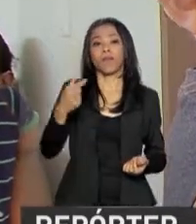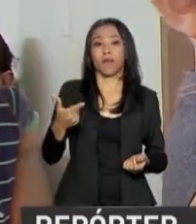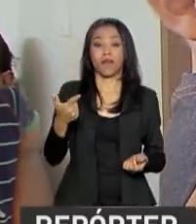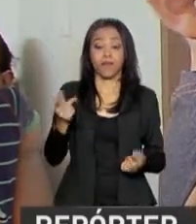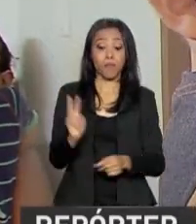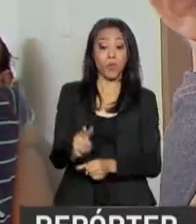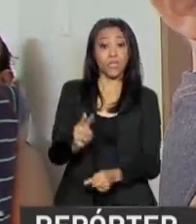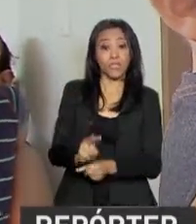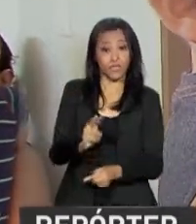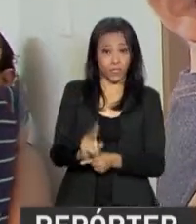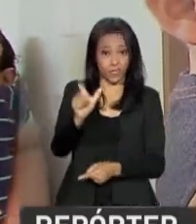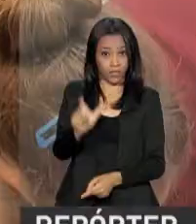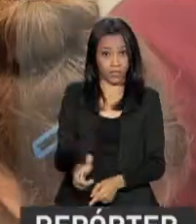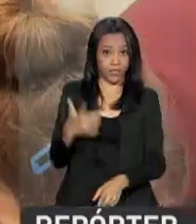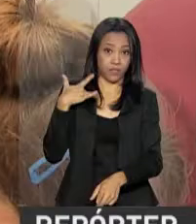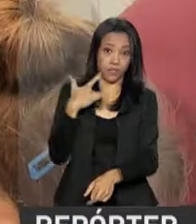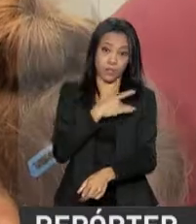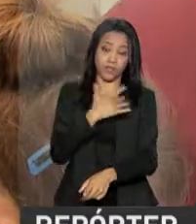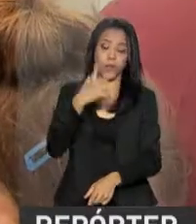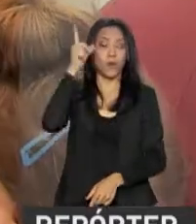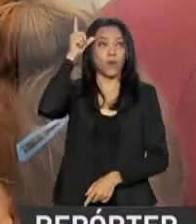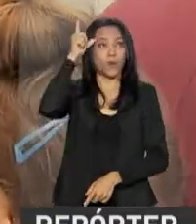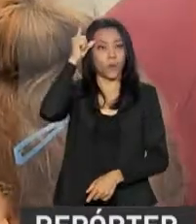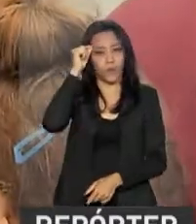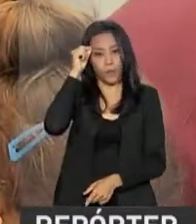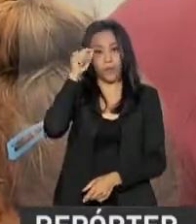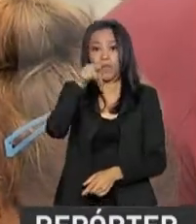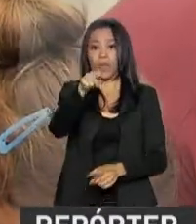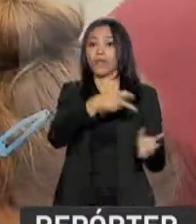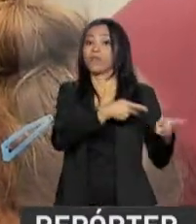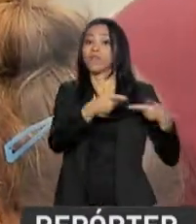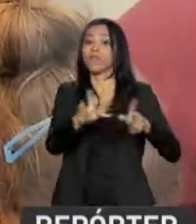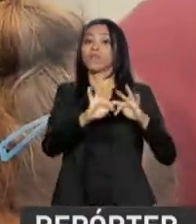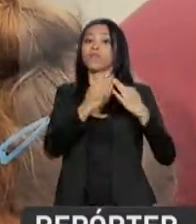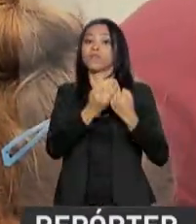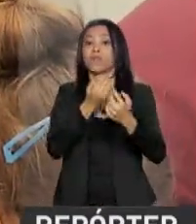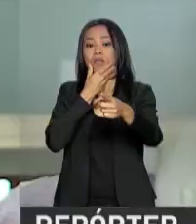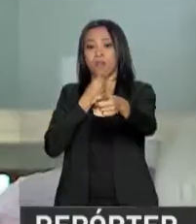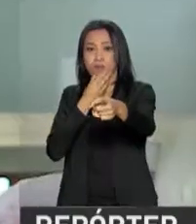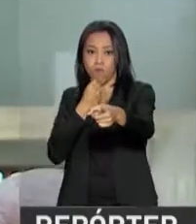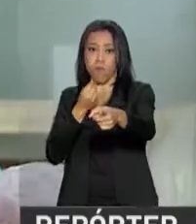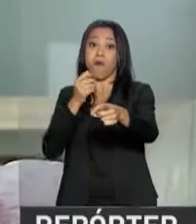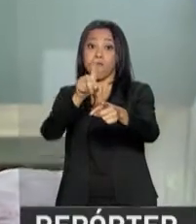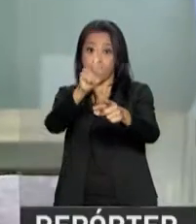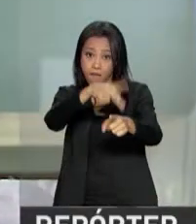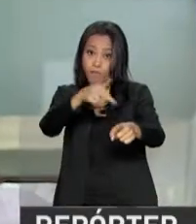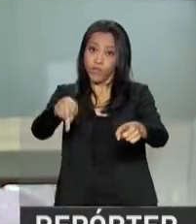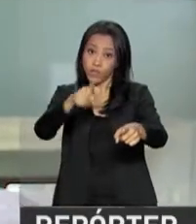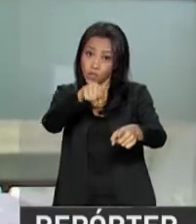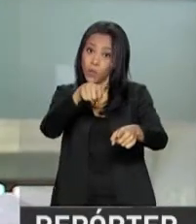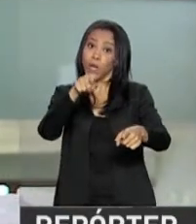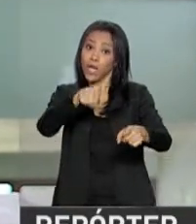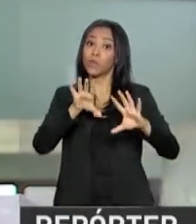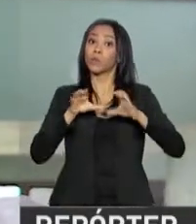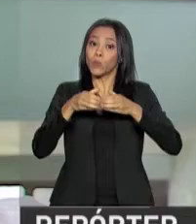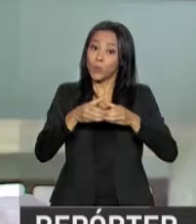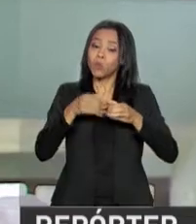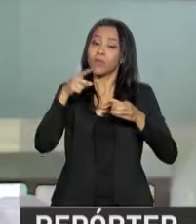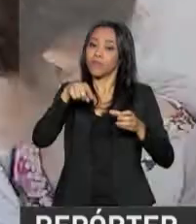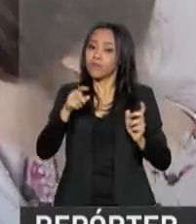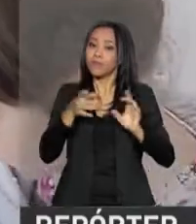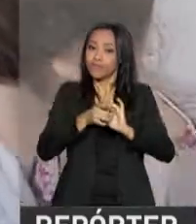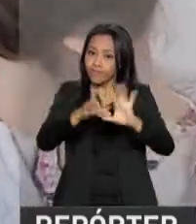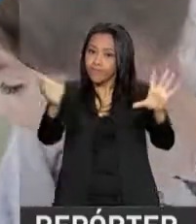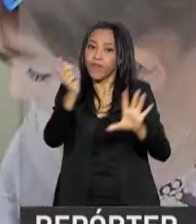logo protegido eu fico mais tranquila fábio veio com a família inteira com ele é professor está no grupo que tem prioridade para se